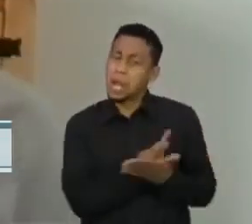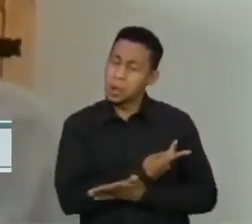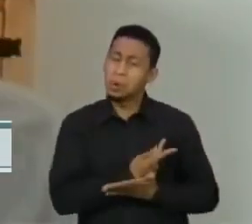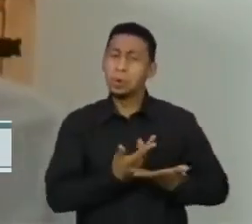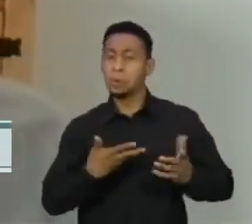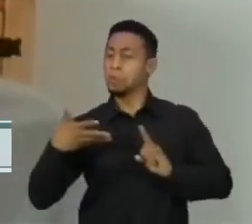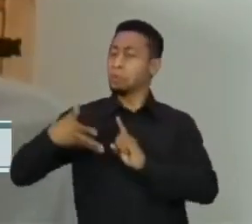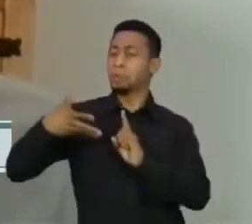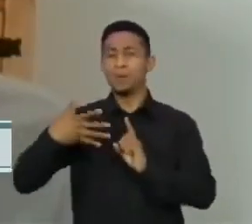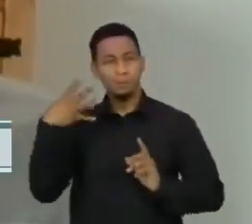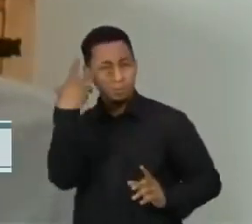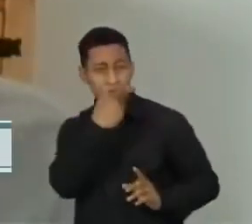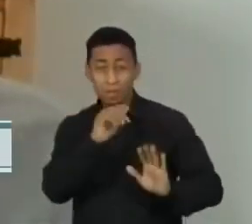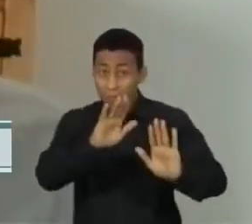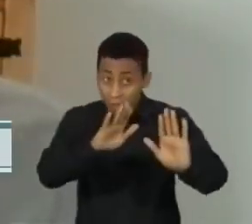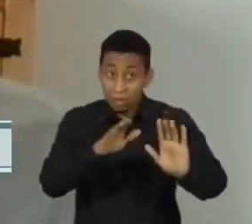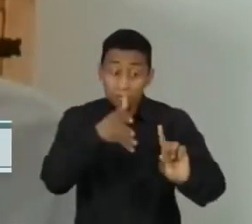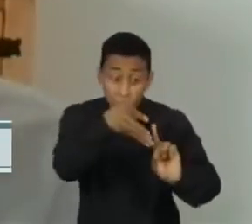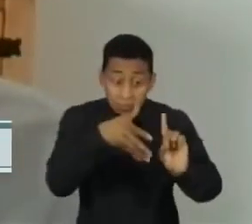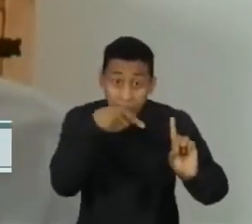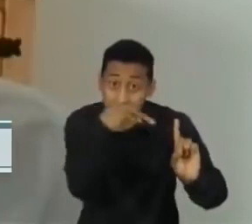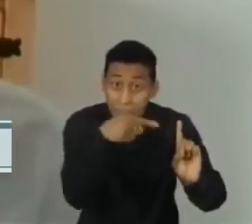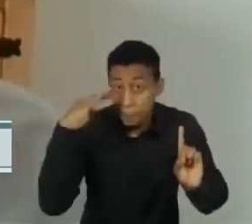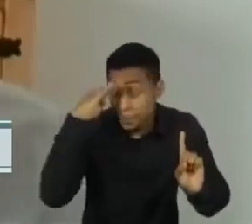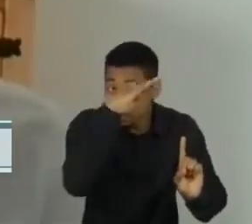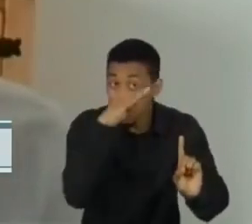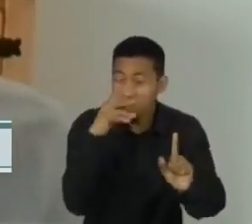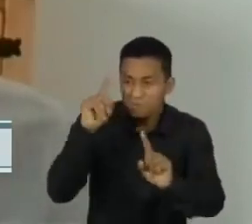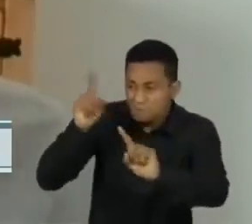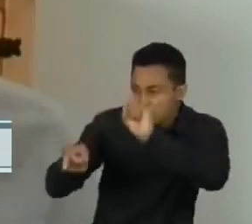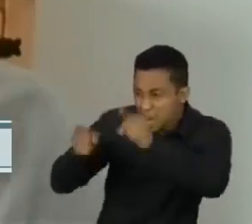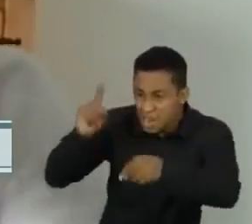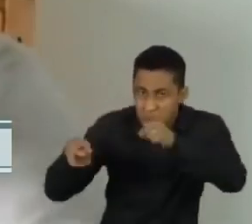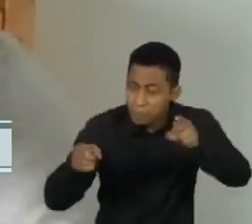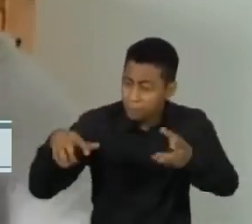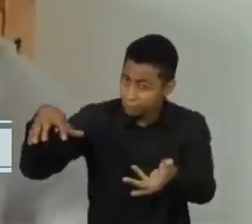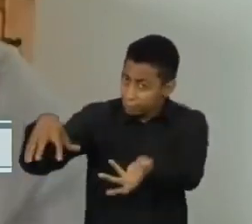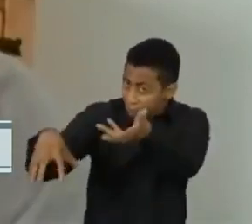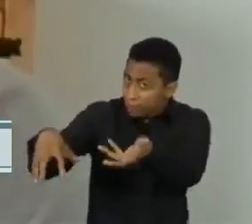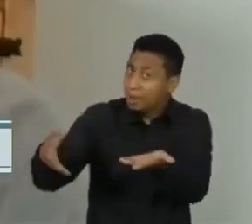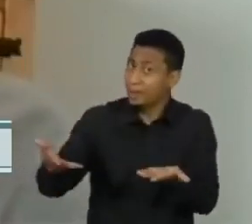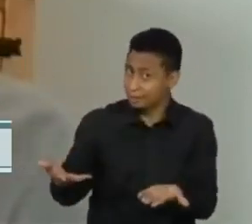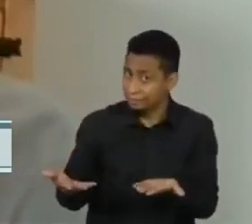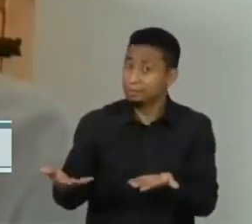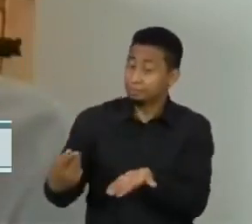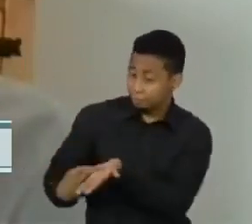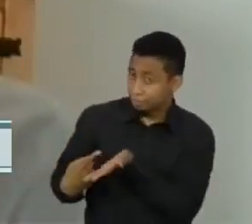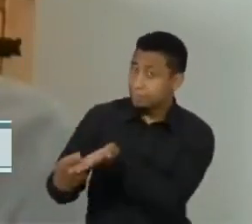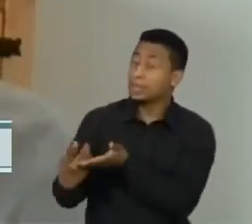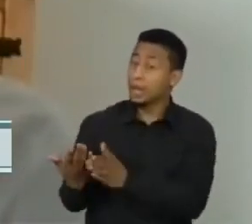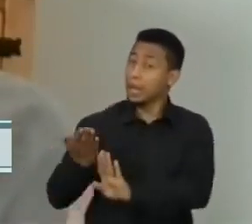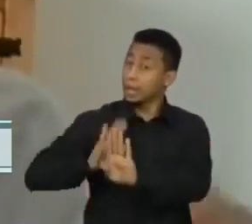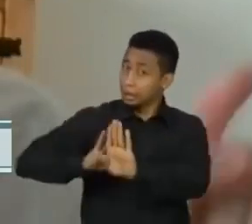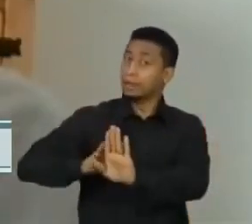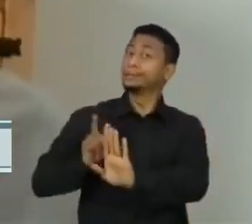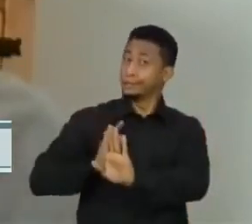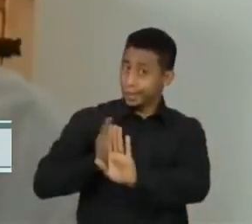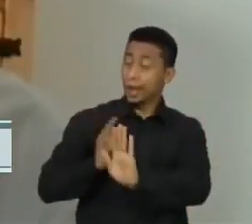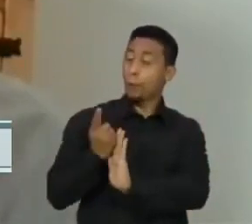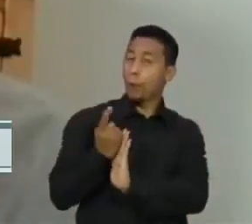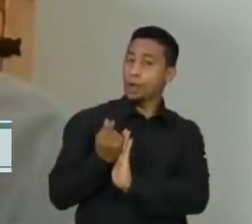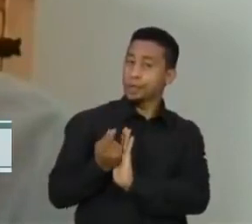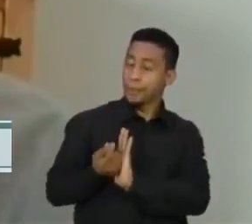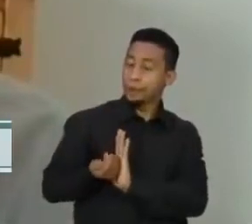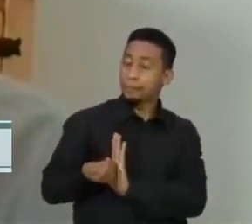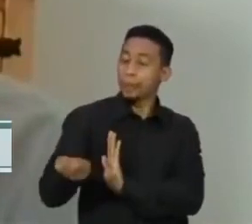também é o presidente que tem o Congresso nas mãos, comprado por meio de manipulações associadas à lógica de um orçamento cada